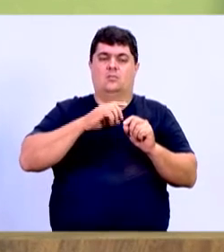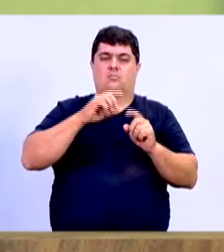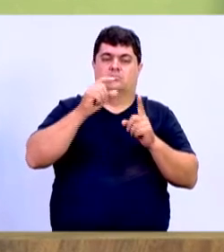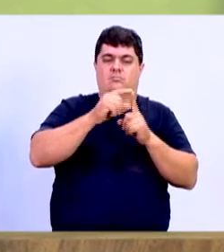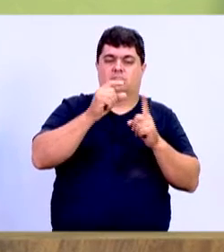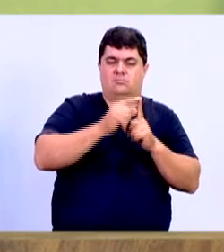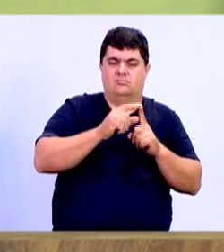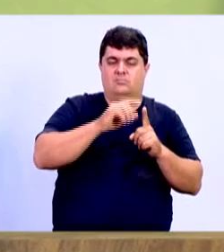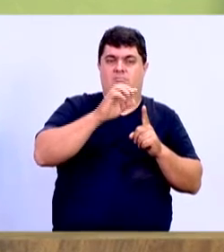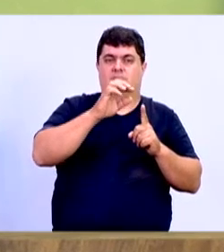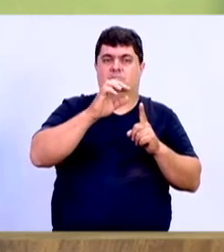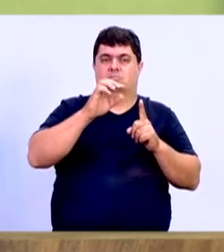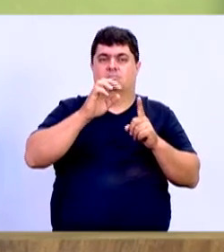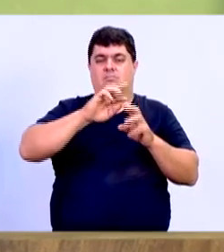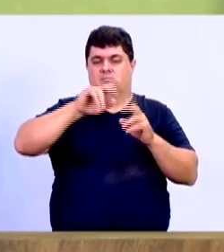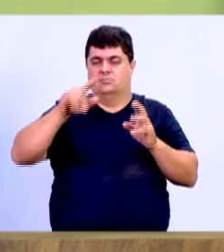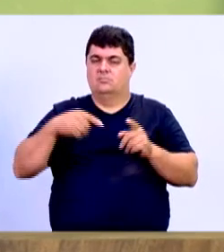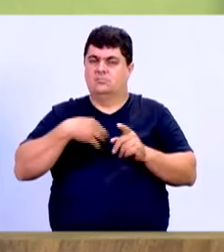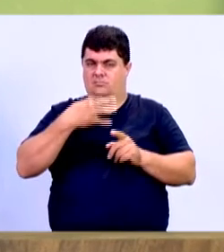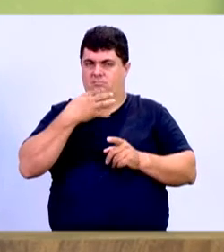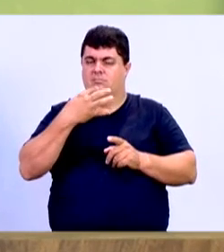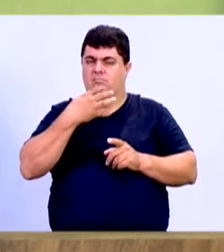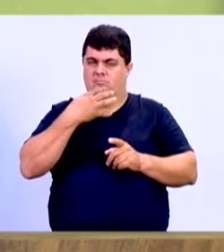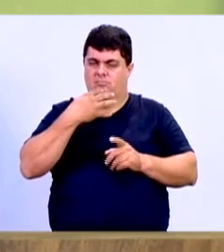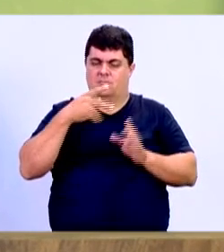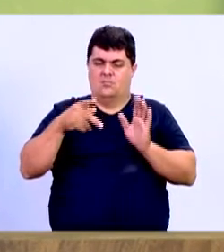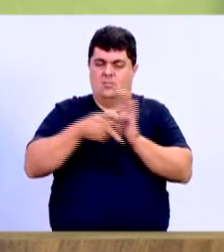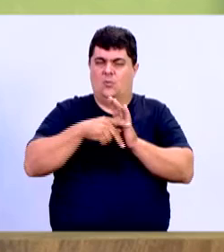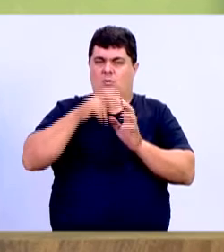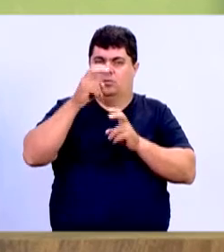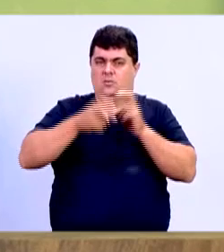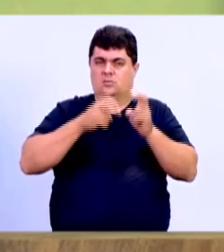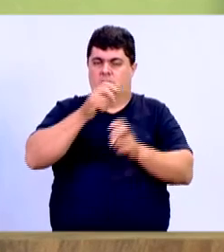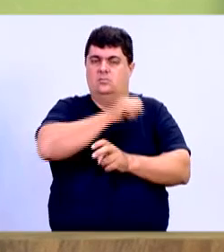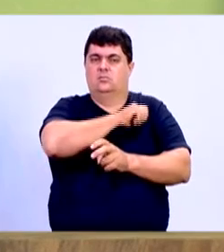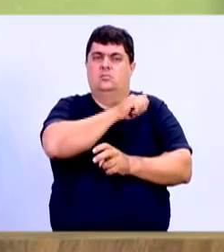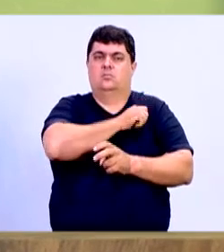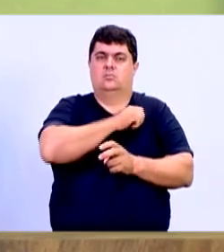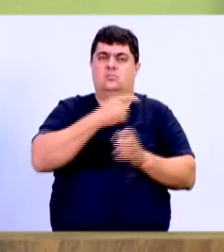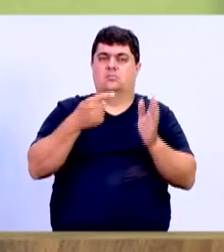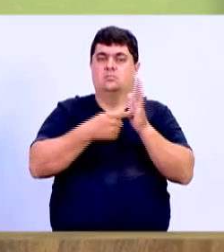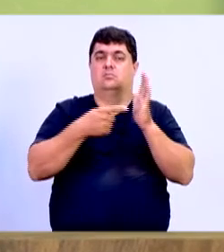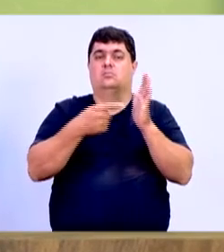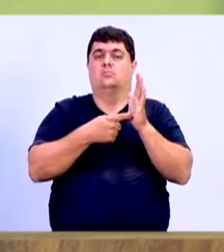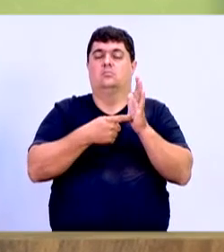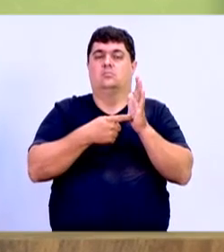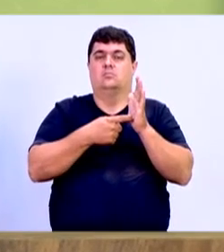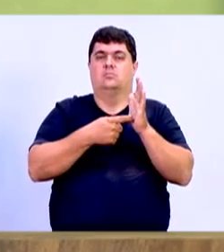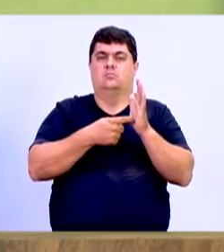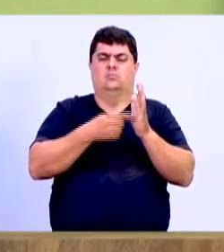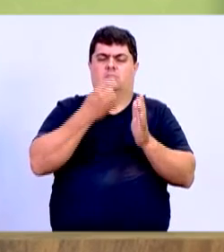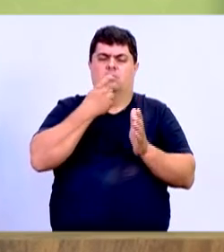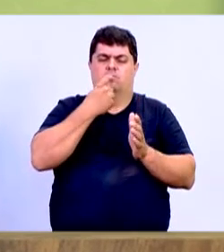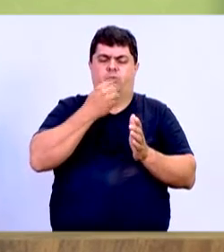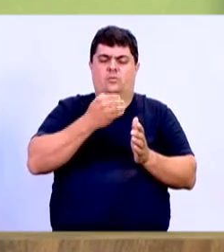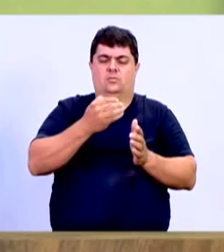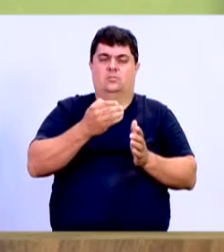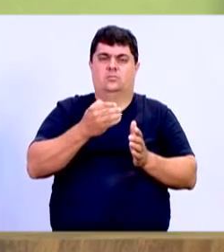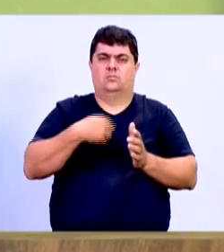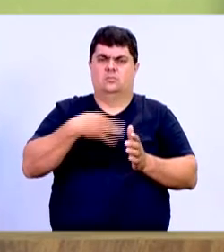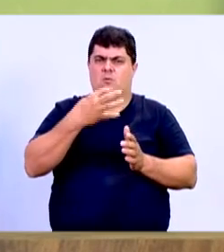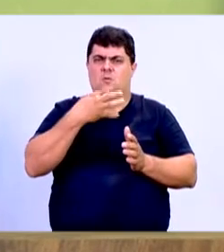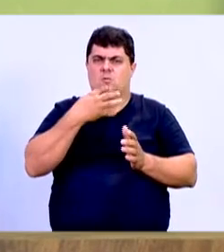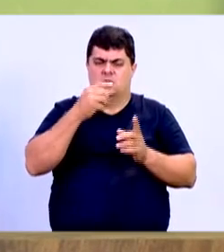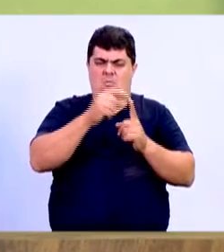que o professor Marcelo falou? Né? Você é um aluno aí de primeiro período, que entrou há pouco tempo. Você